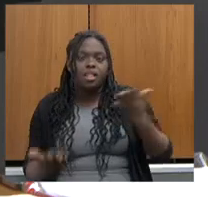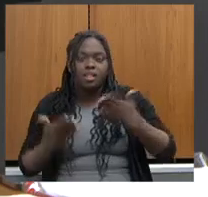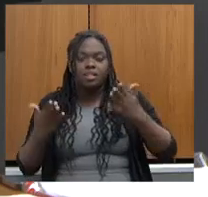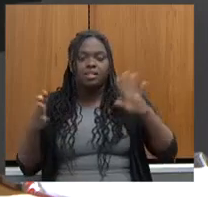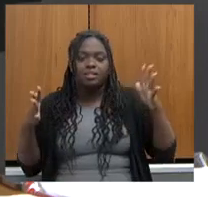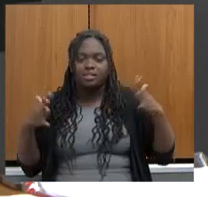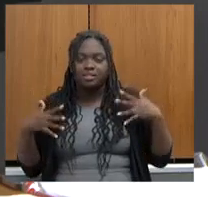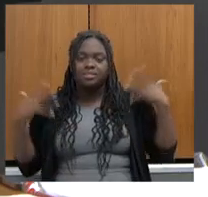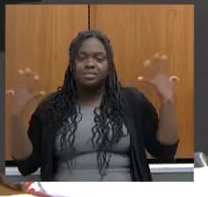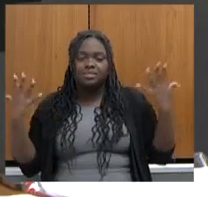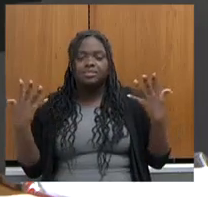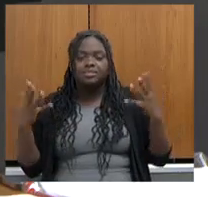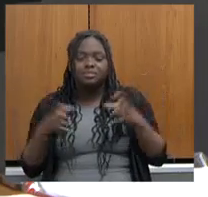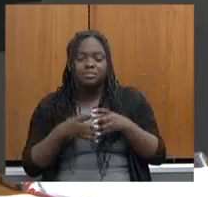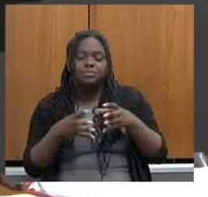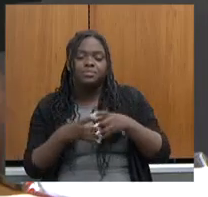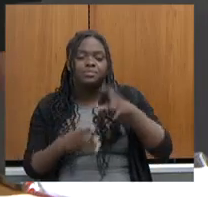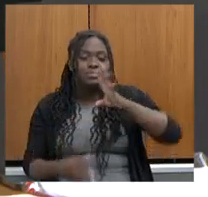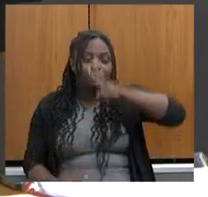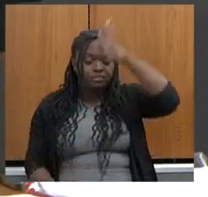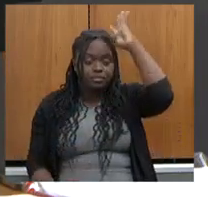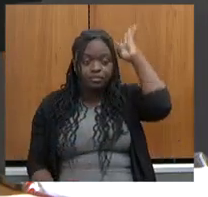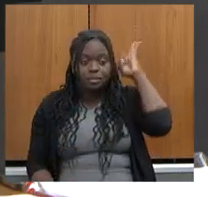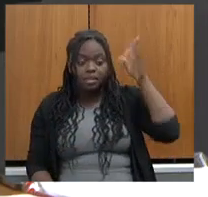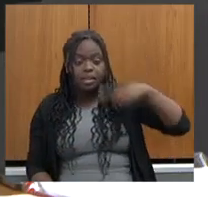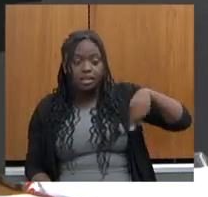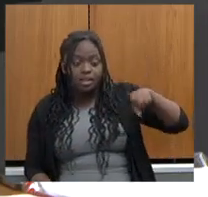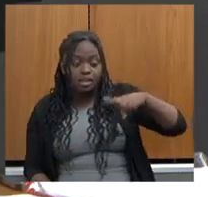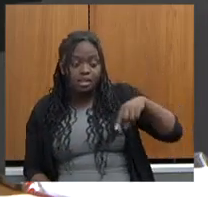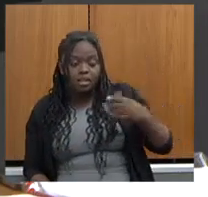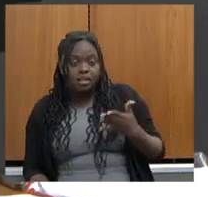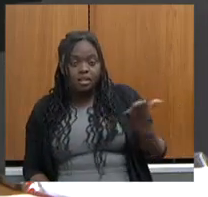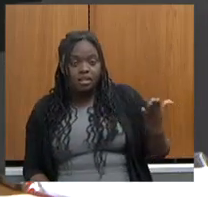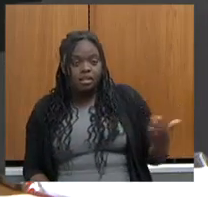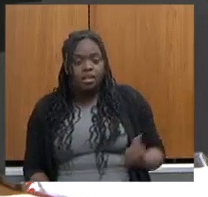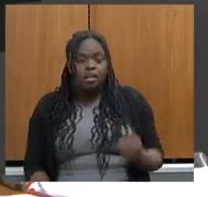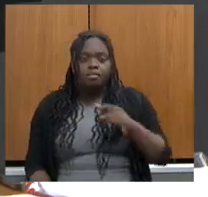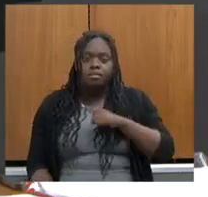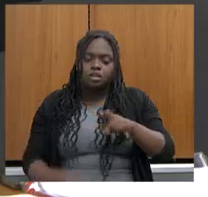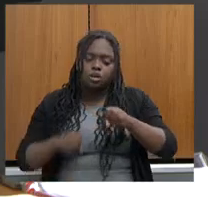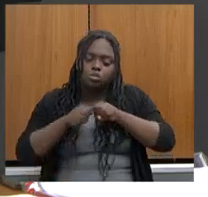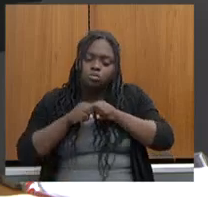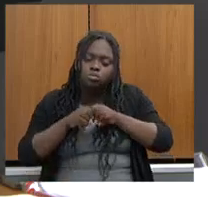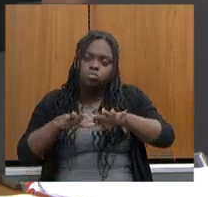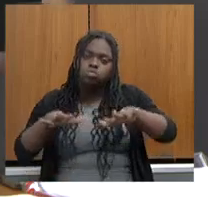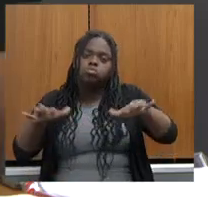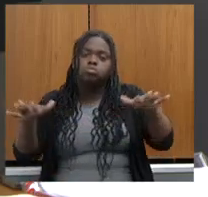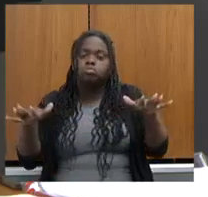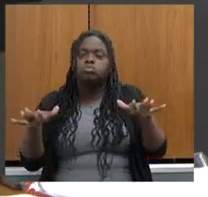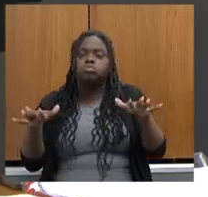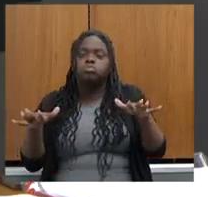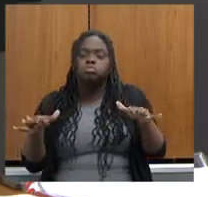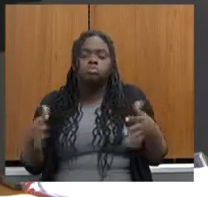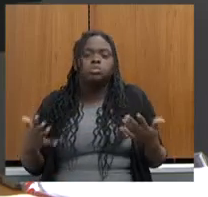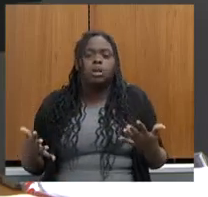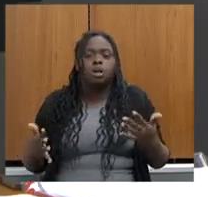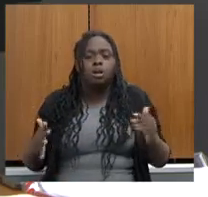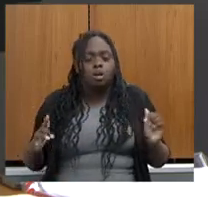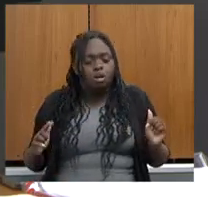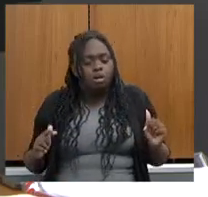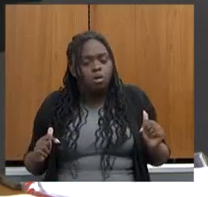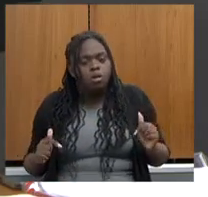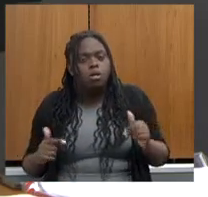que os bombeiros estão lá e vocês ampliaram quer dizer o efetivo não é o